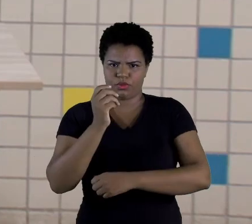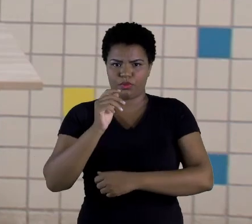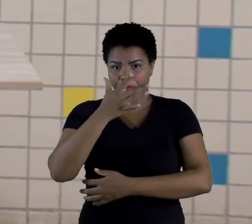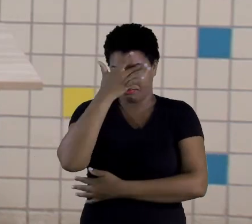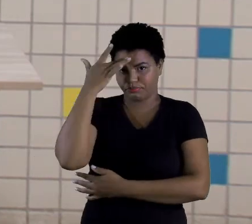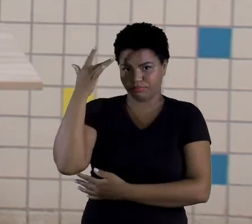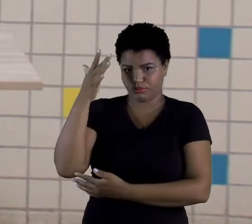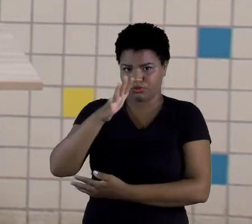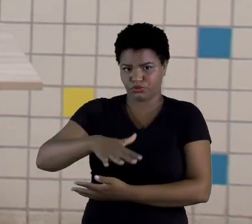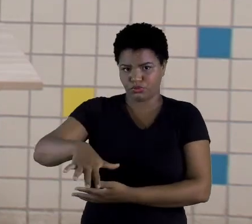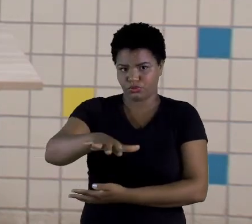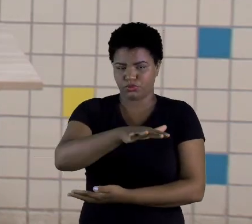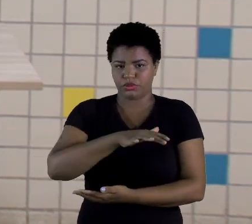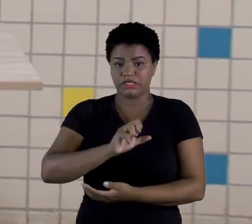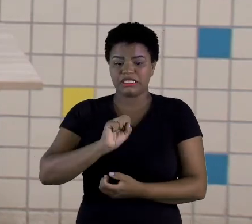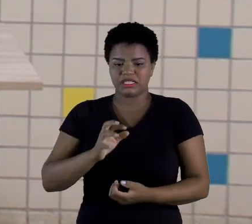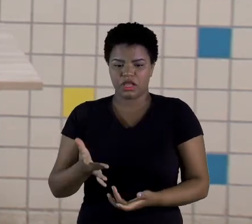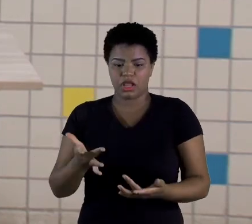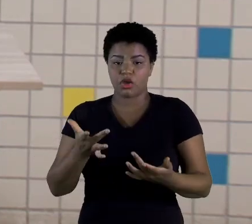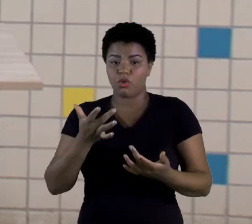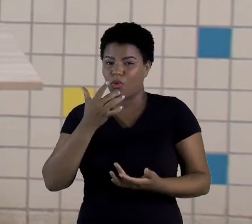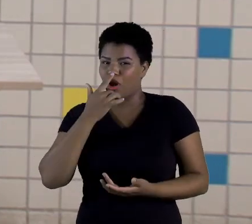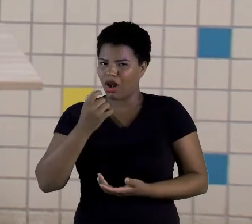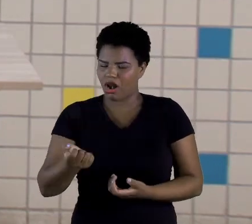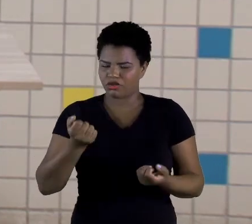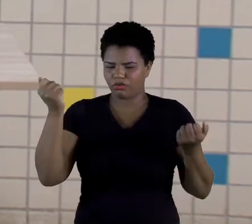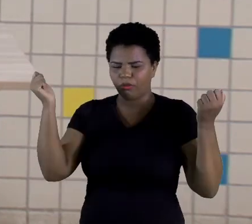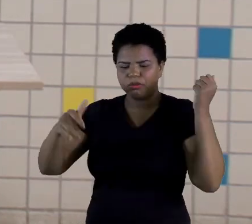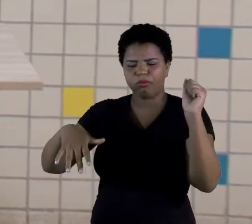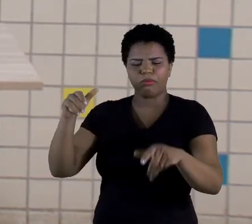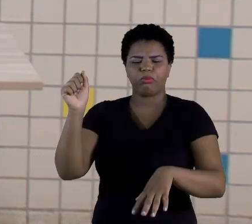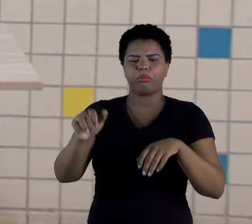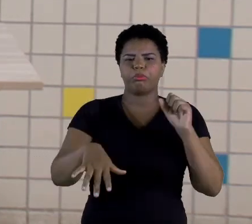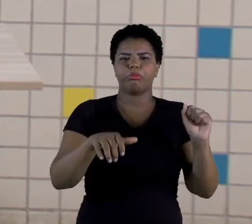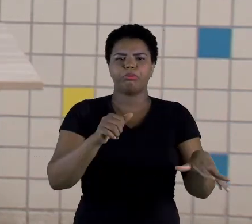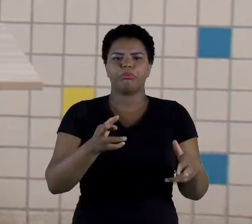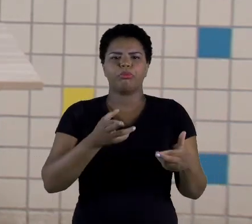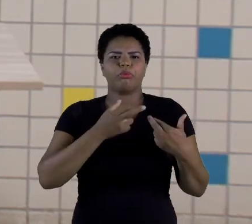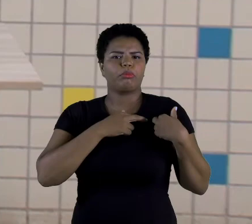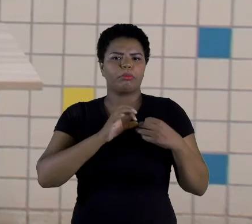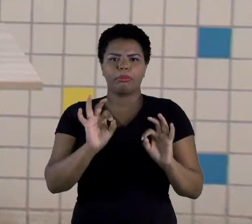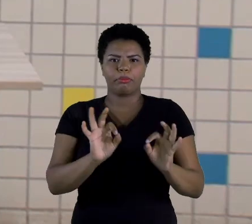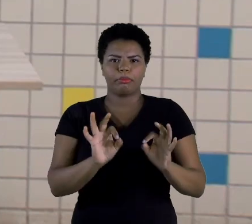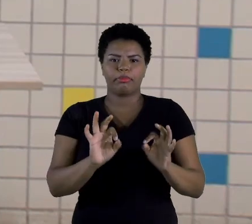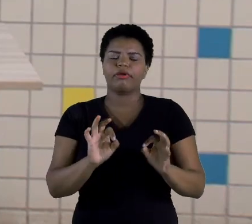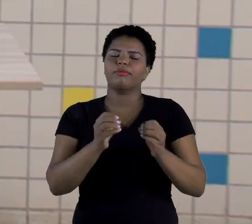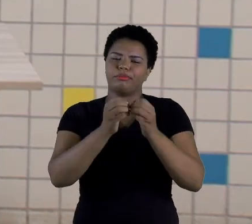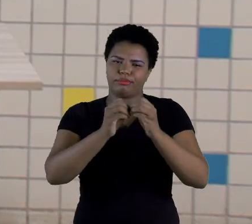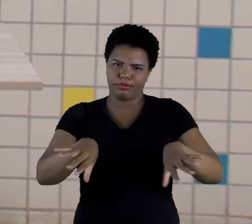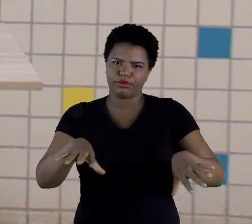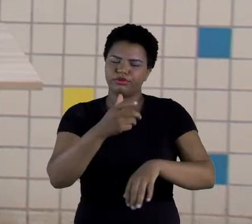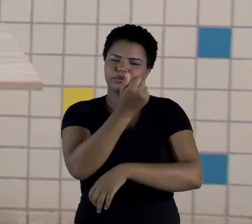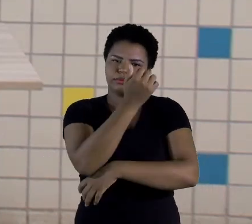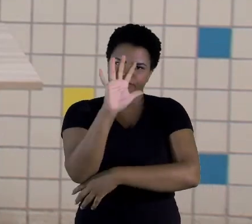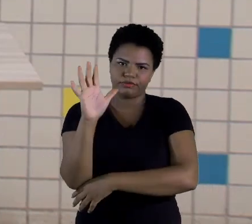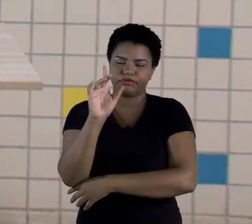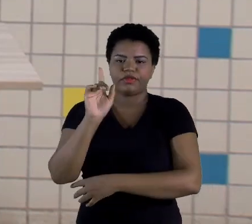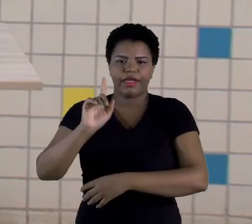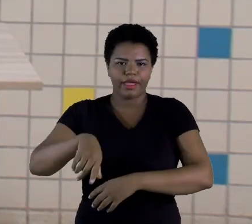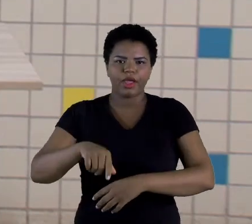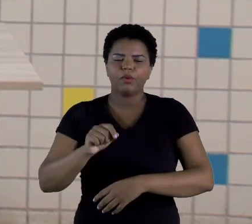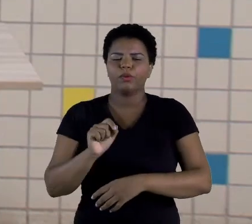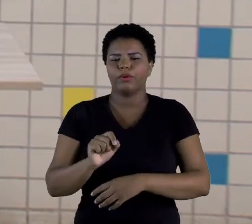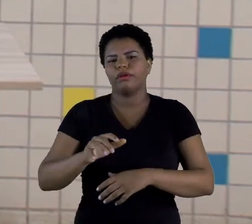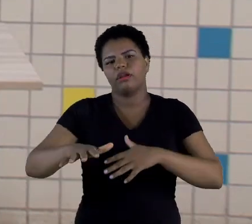responsabilidade, sem nenhum cuidado, eu vou fazer o quê? Eu vou estar prejudicando o meio ambiente. Então, são ações que a gente precisa